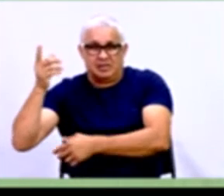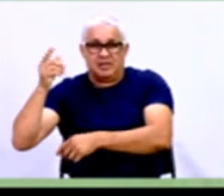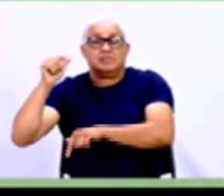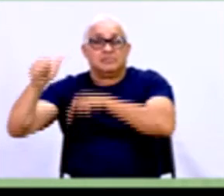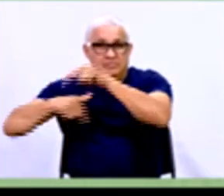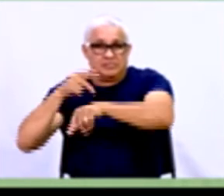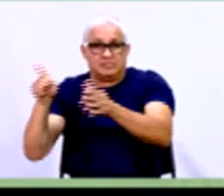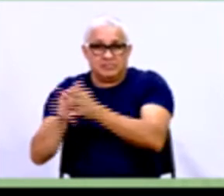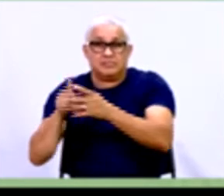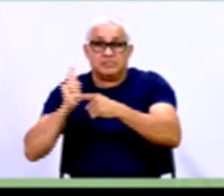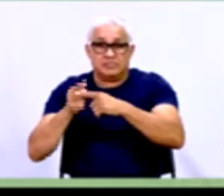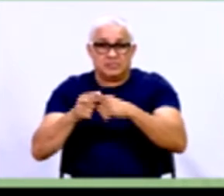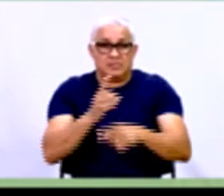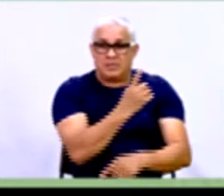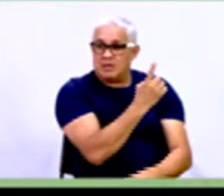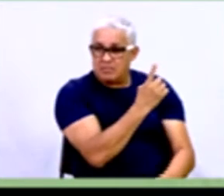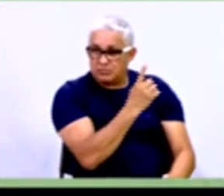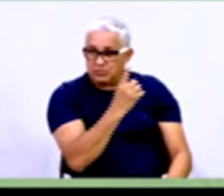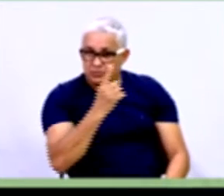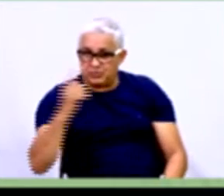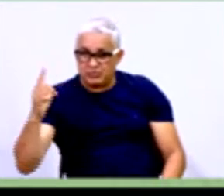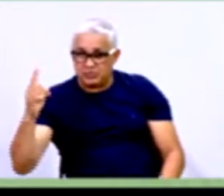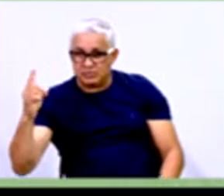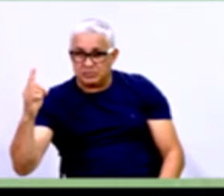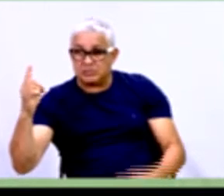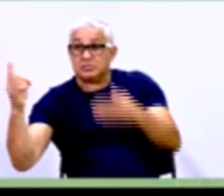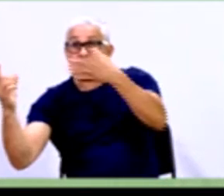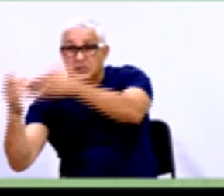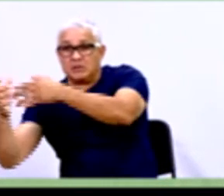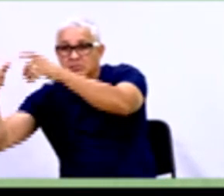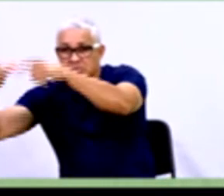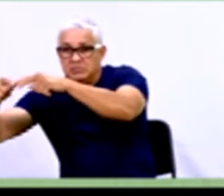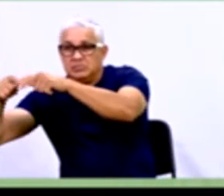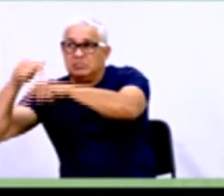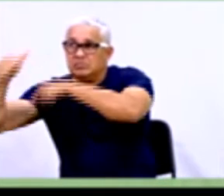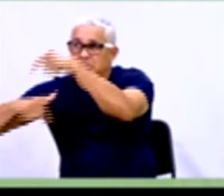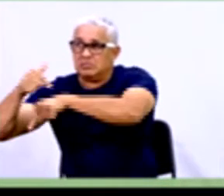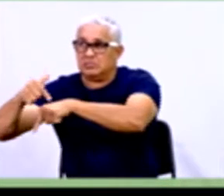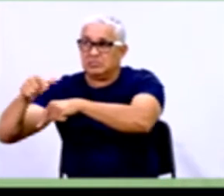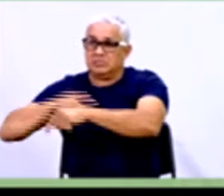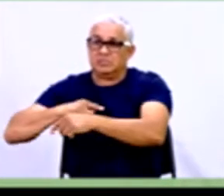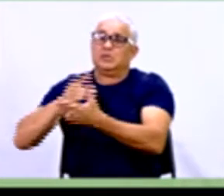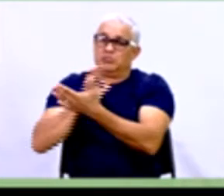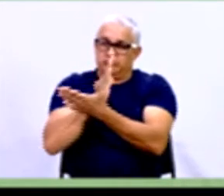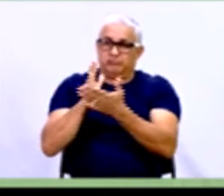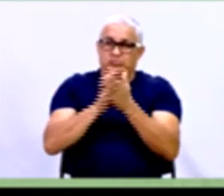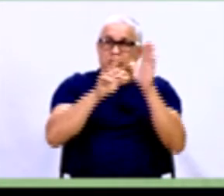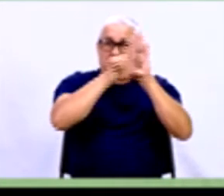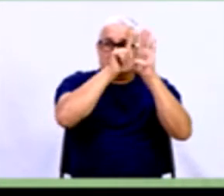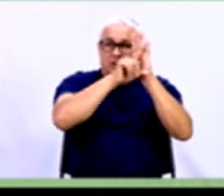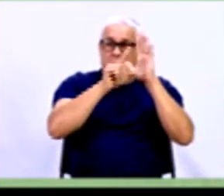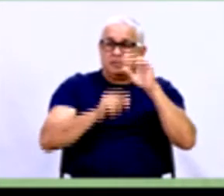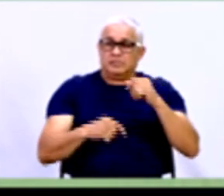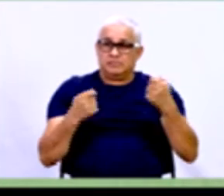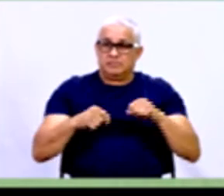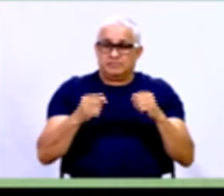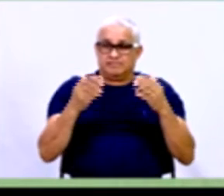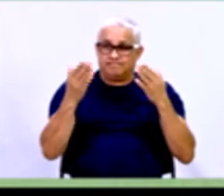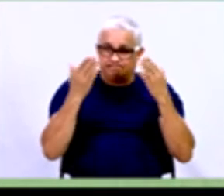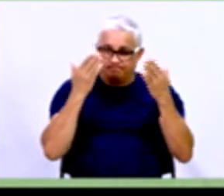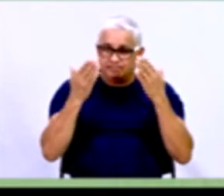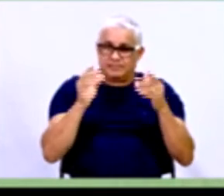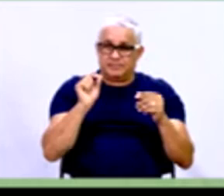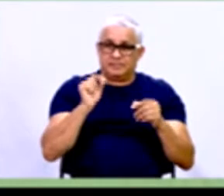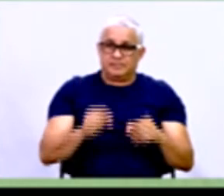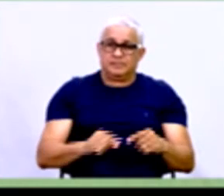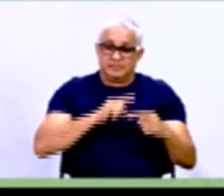no trajeto, certo? Há alguns pontos da legislação que devem ser analisados, claro, não